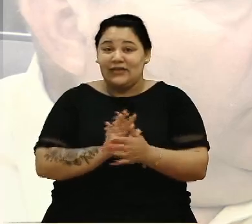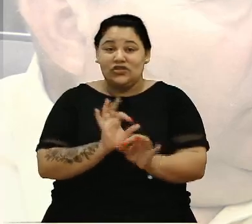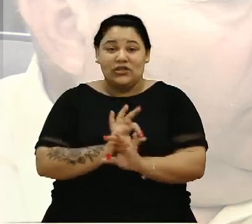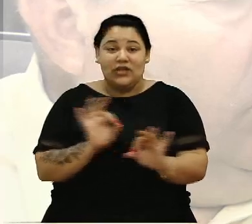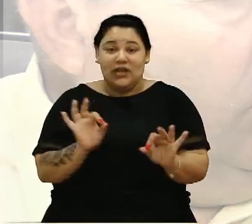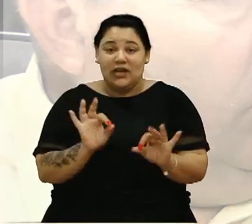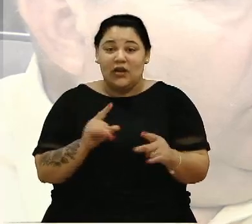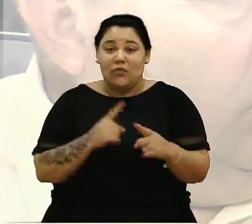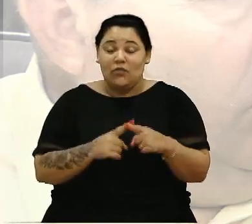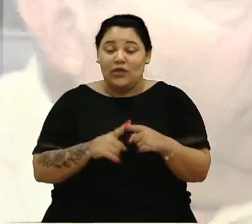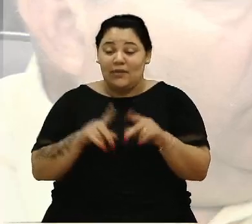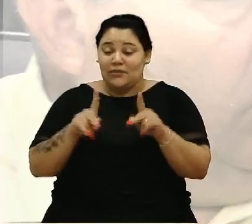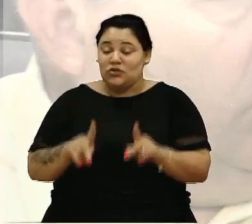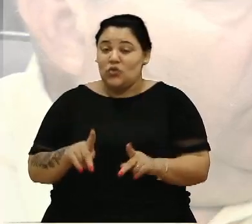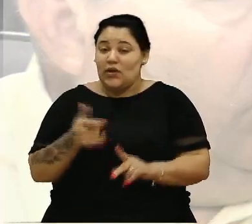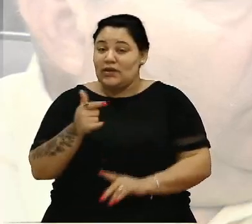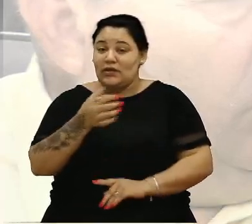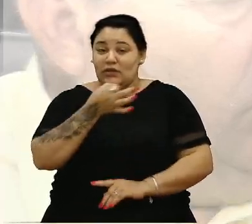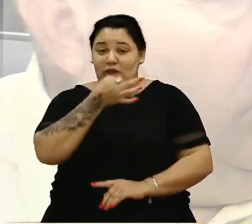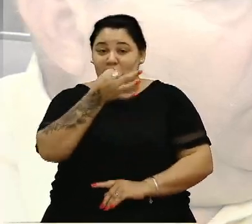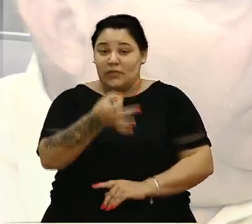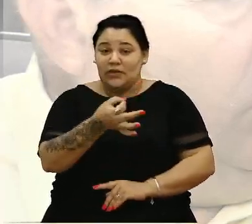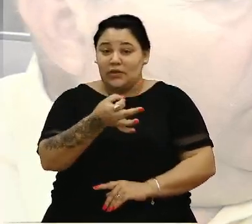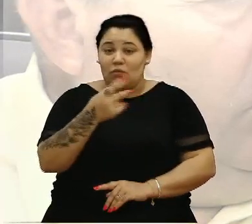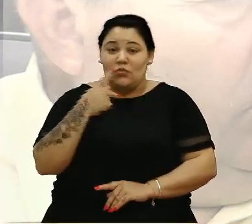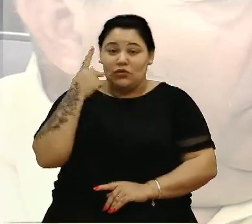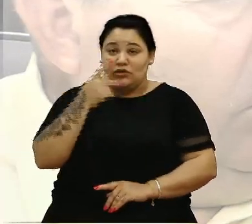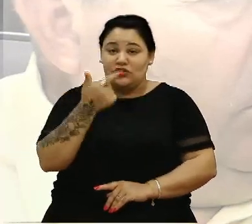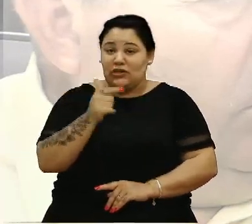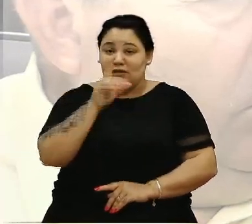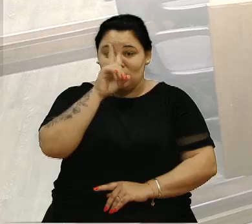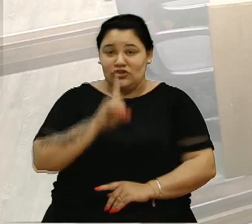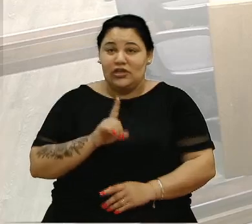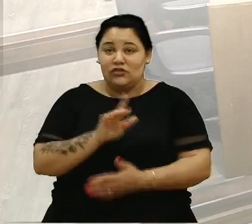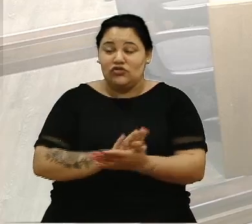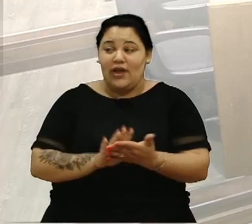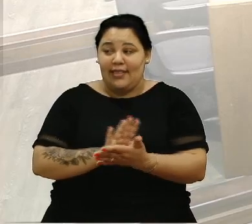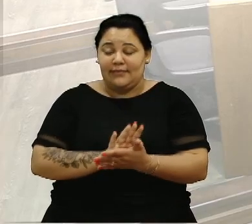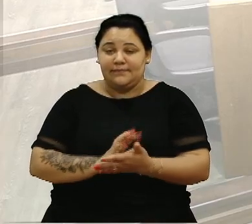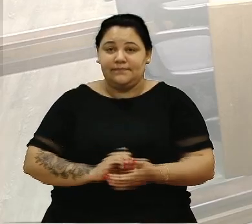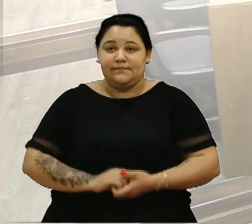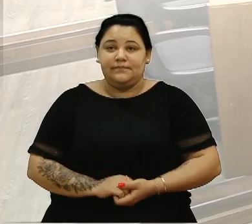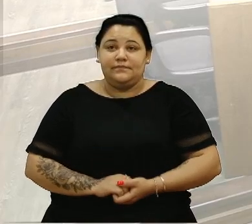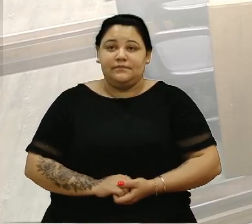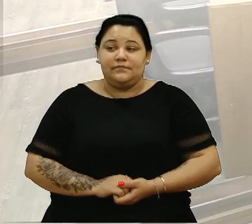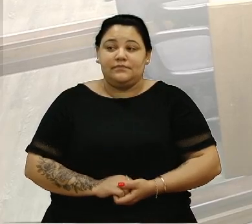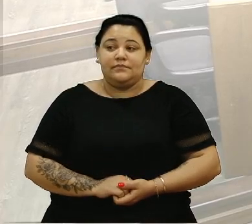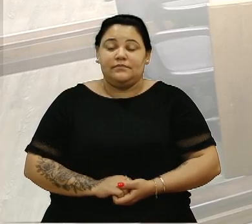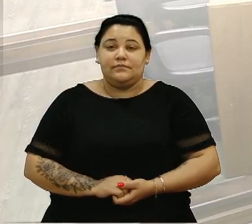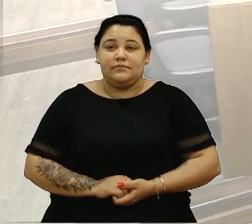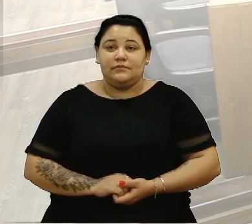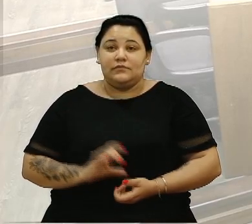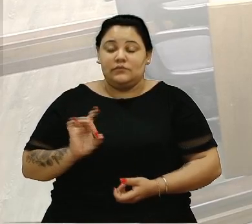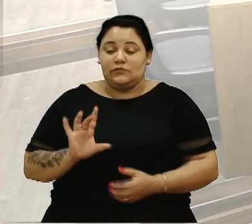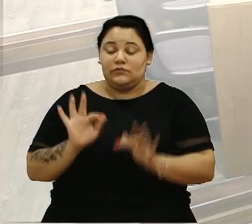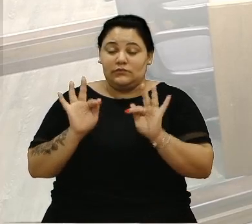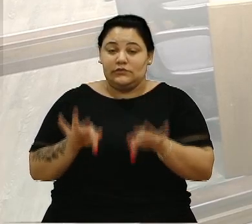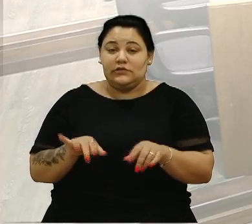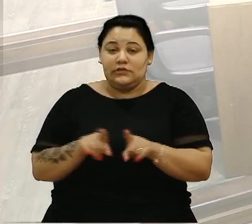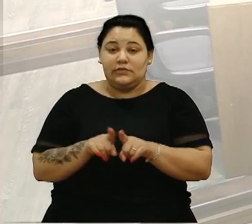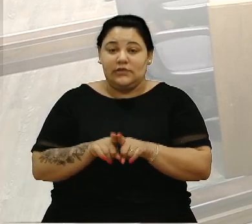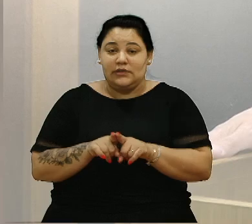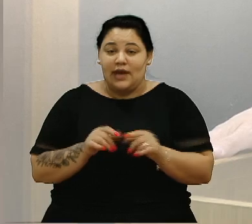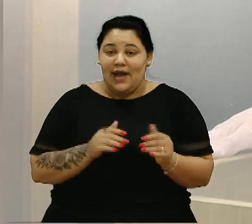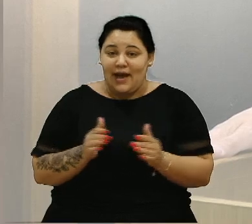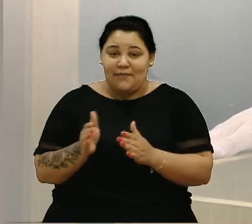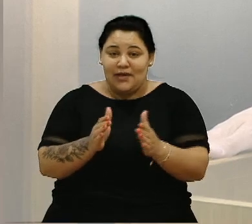que não tem posição, ela não tem direito de nada. Muito obrigado e parabéns. Obrigado, Filho. Só para concluir, a caminhada